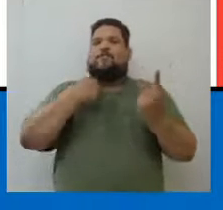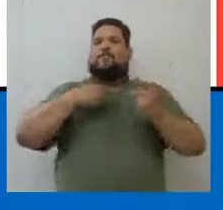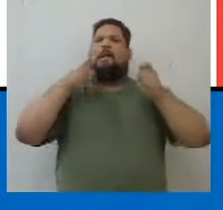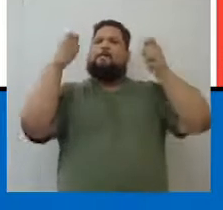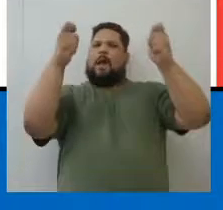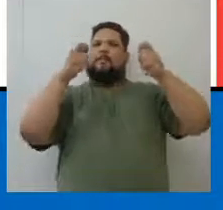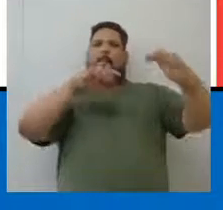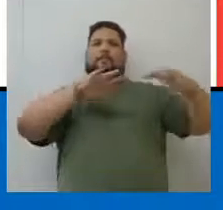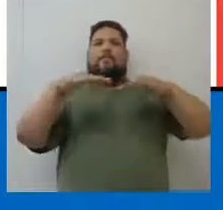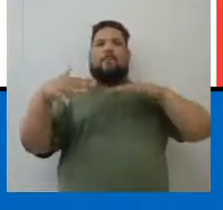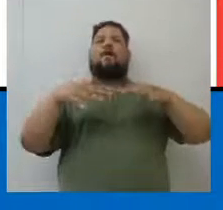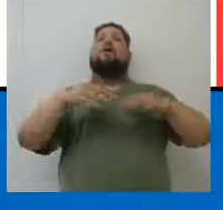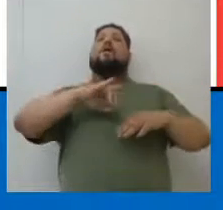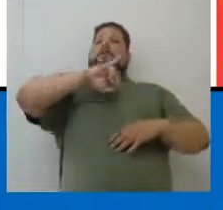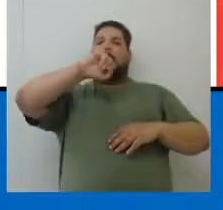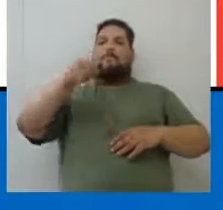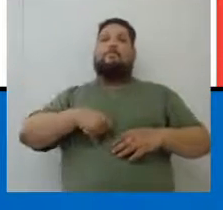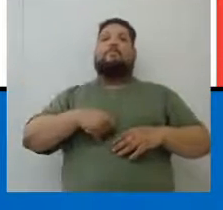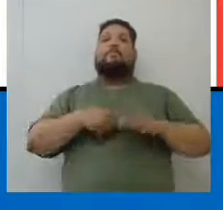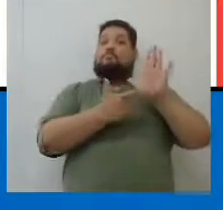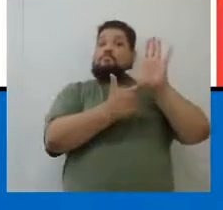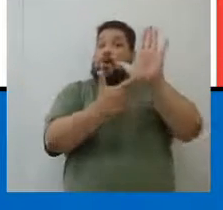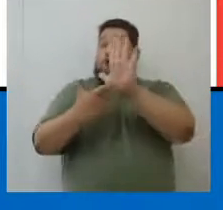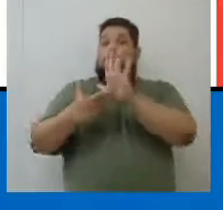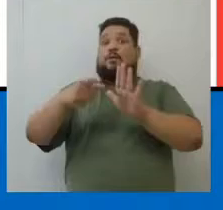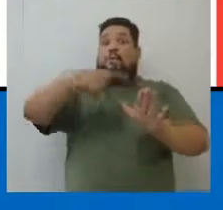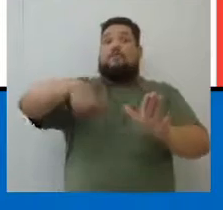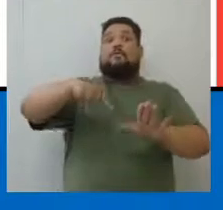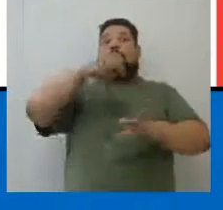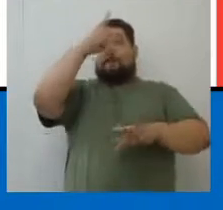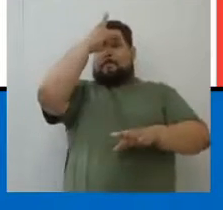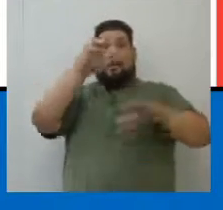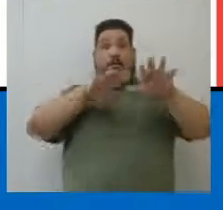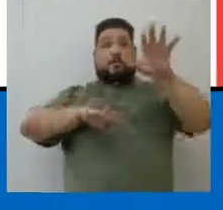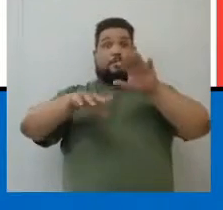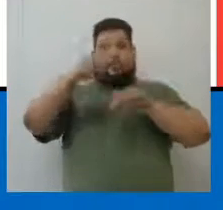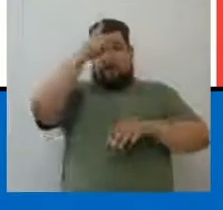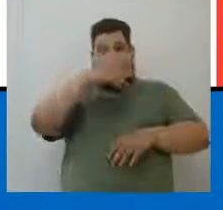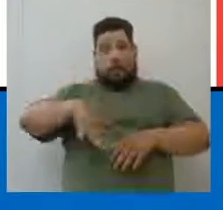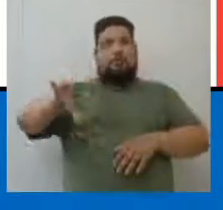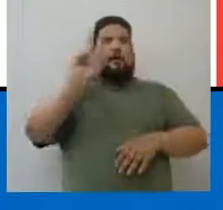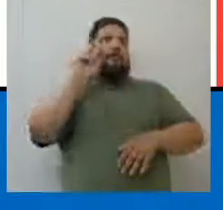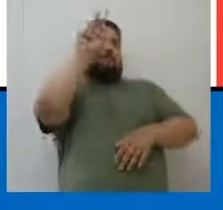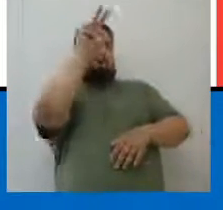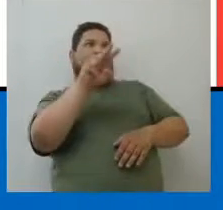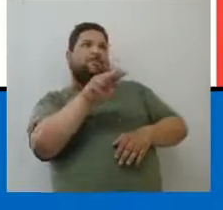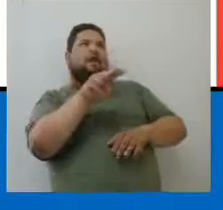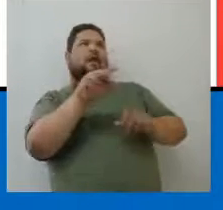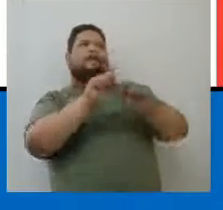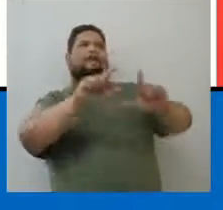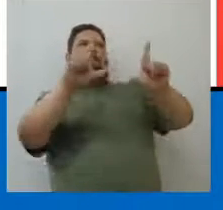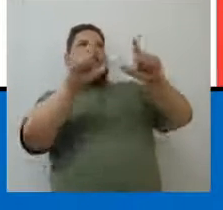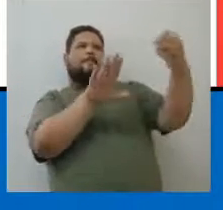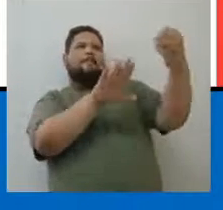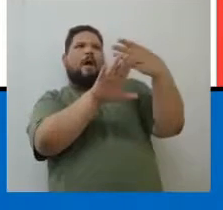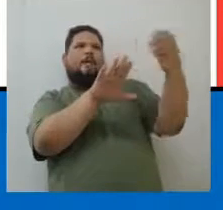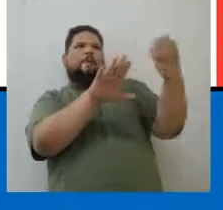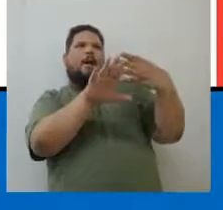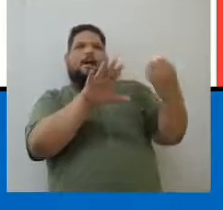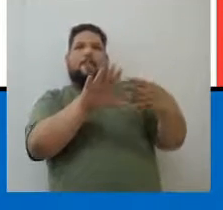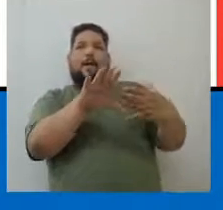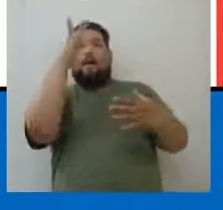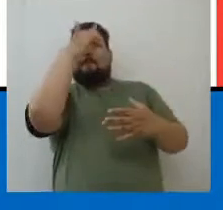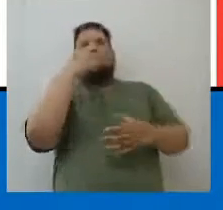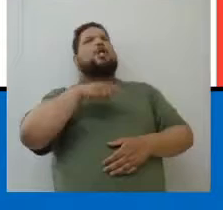movimento, então vou começar a mostrar para as pessoas, vou começar a fazer postagem, e isso faz com que muito mais